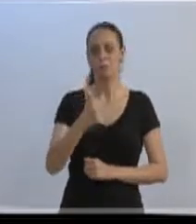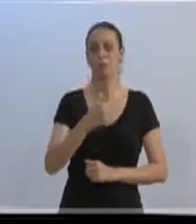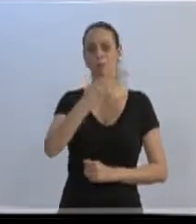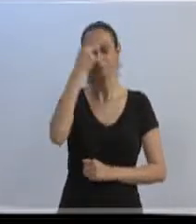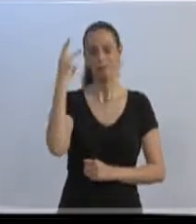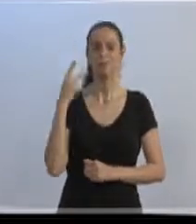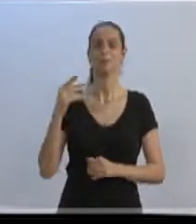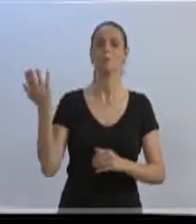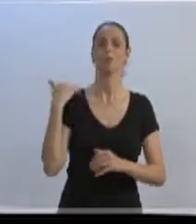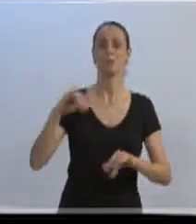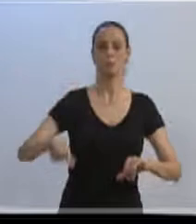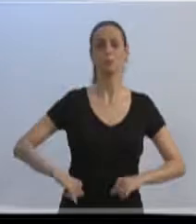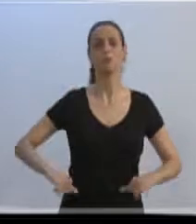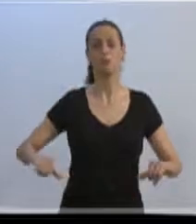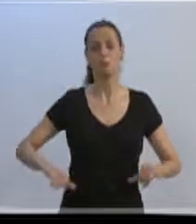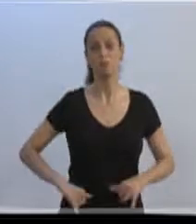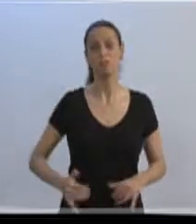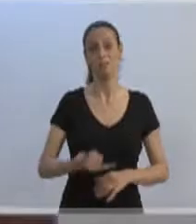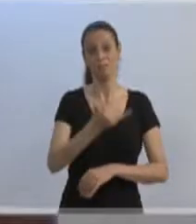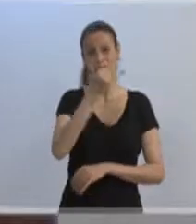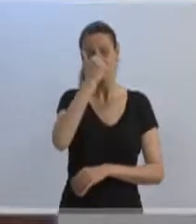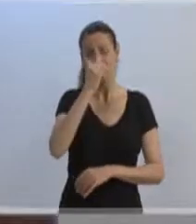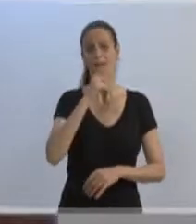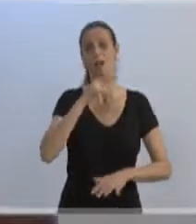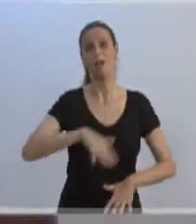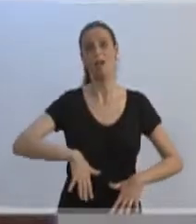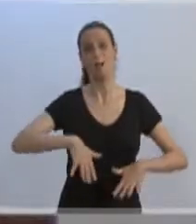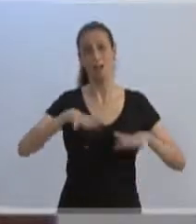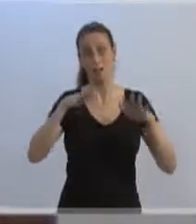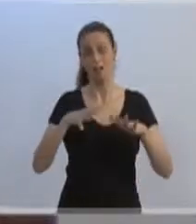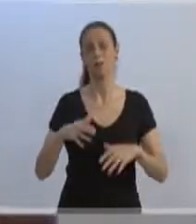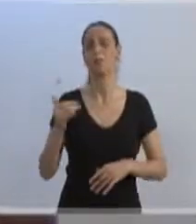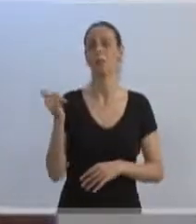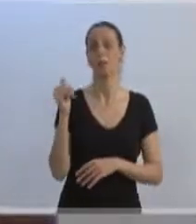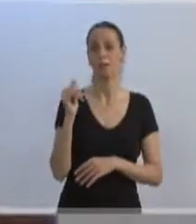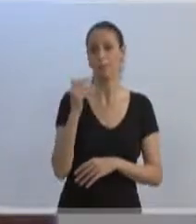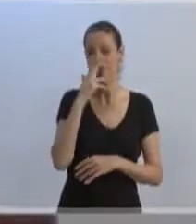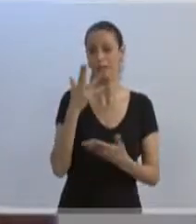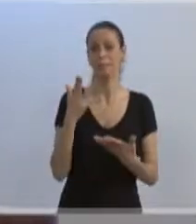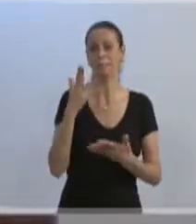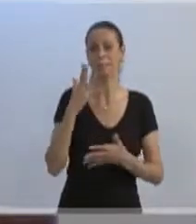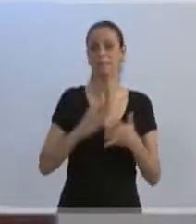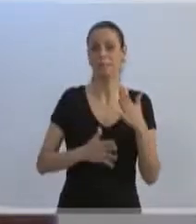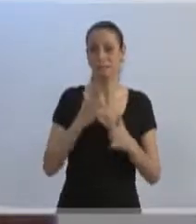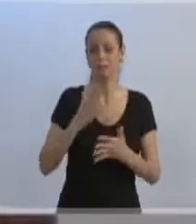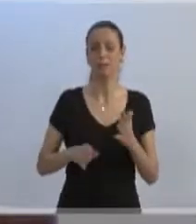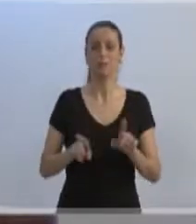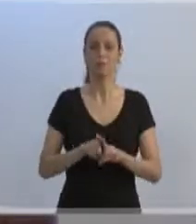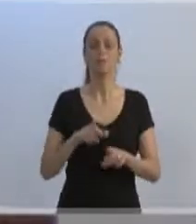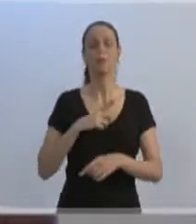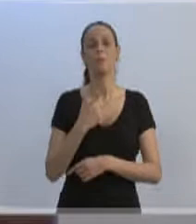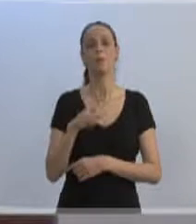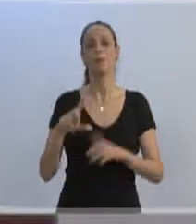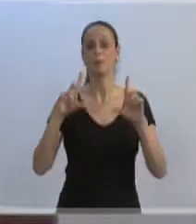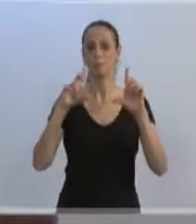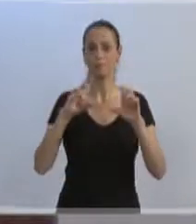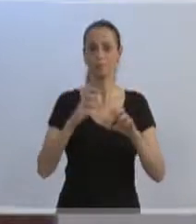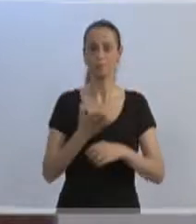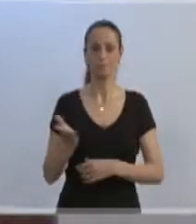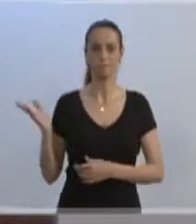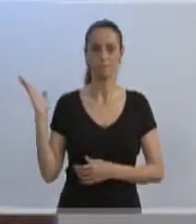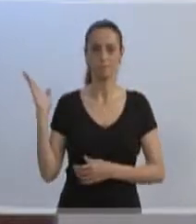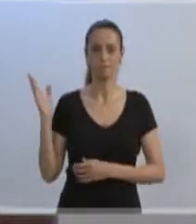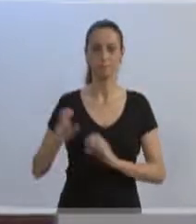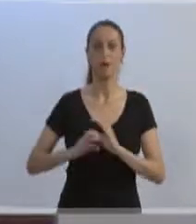que tanto sofria por essa mobilidade naquela também quer mais voltar vou treiná-lo parceiro conselho da tubulação